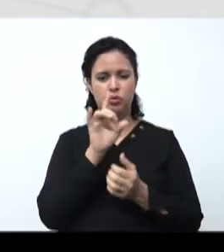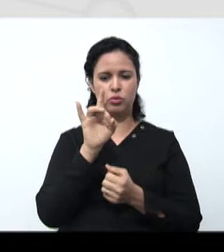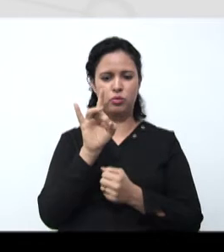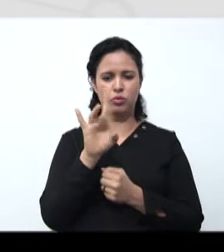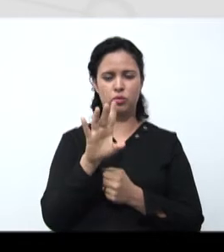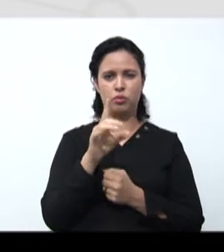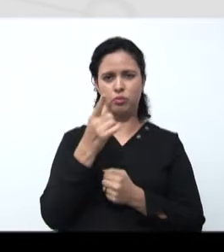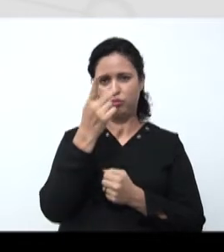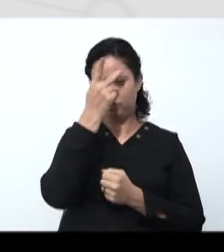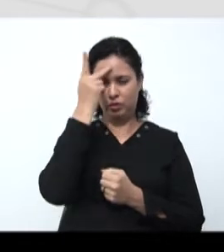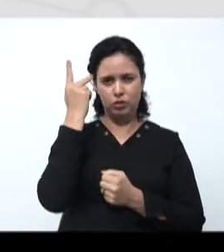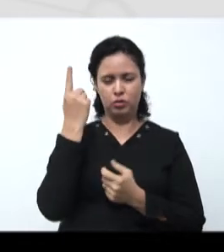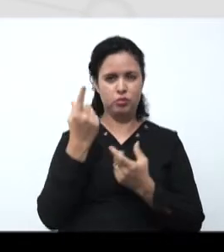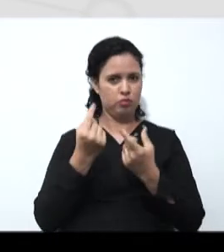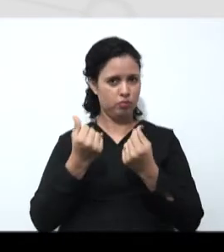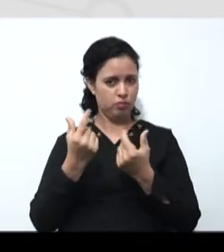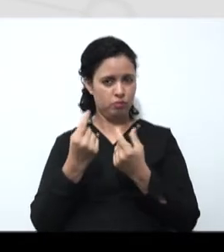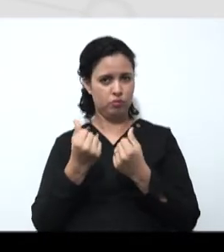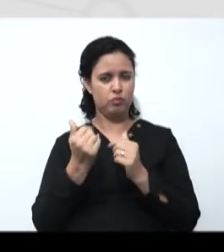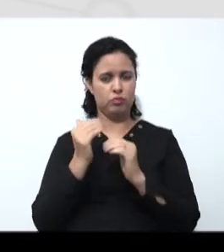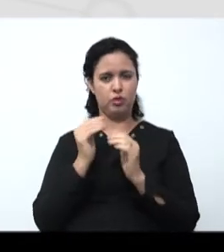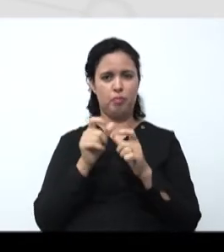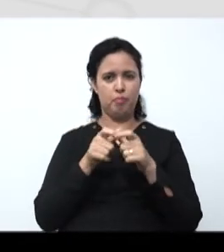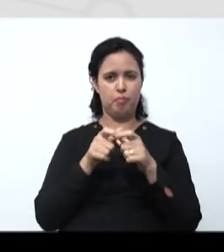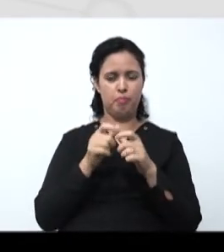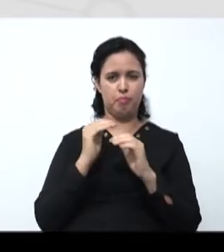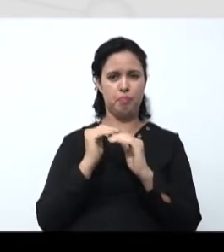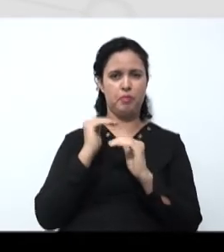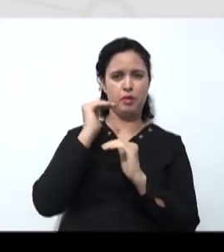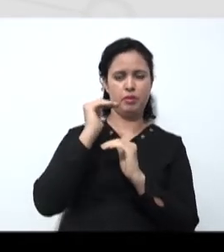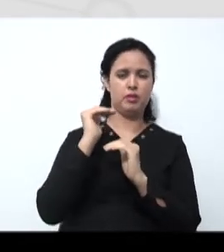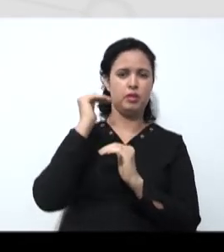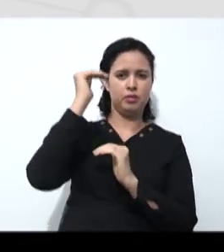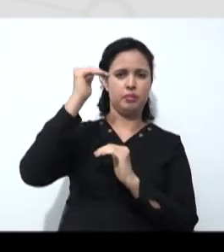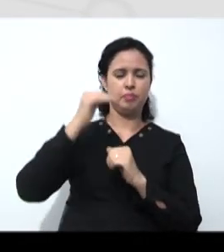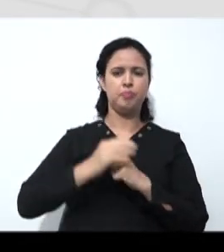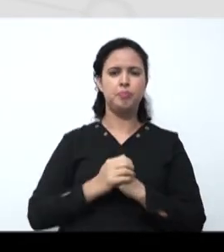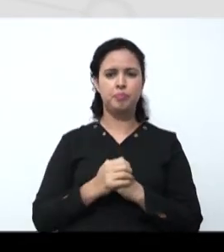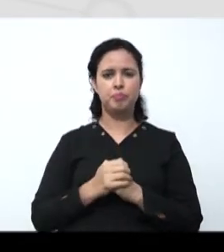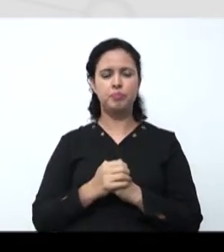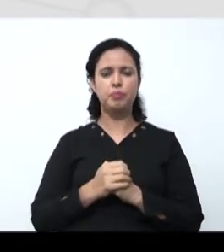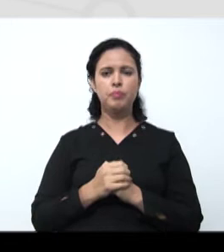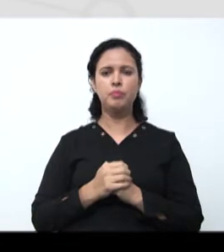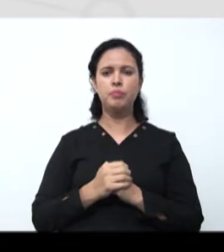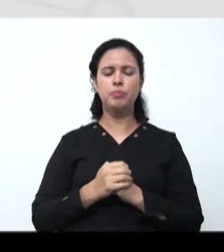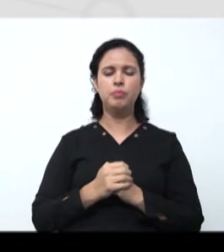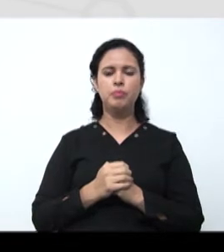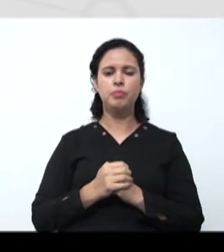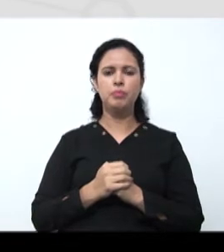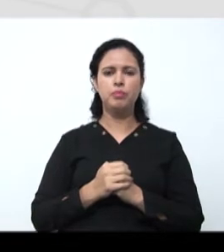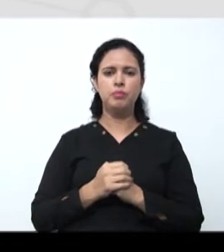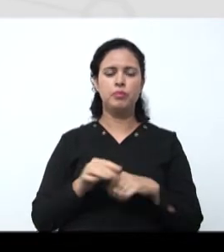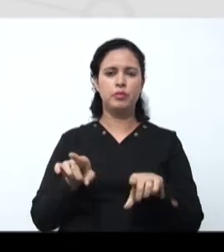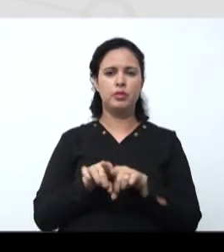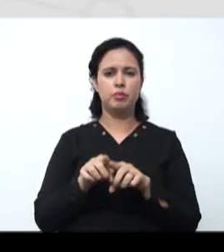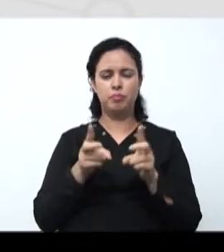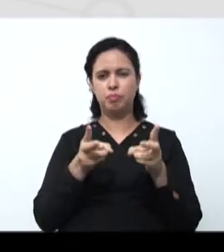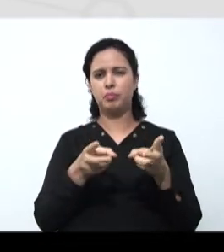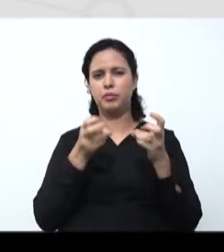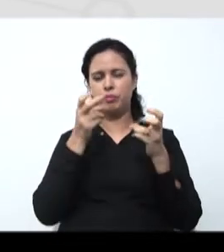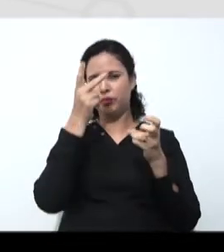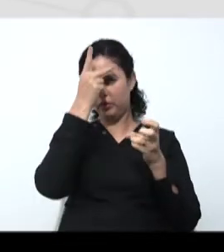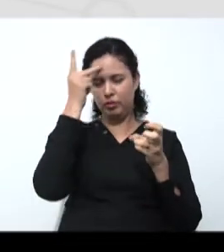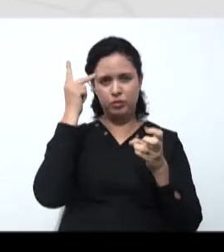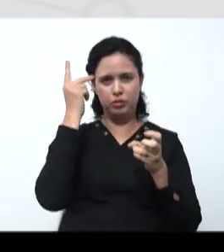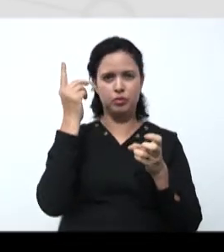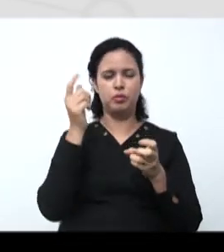classe média e alta. Percebeu ainda que muitas pessoas de sua cidade não